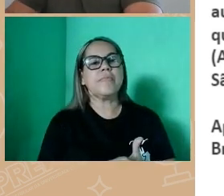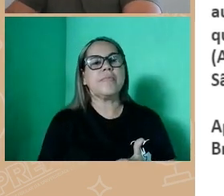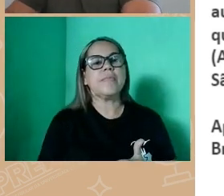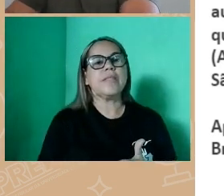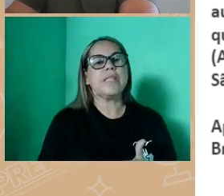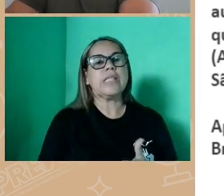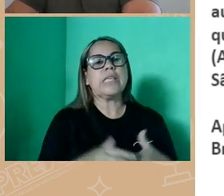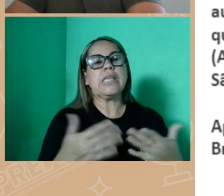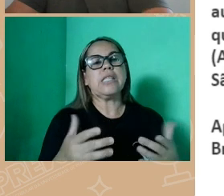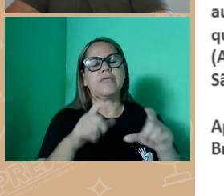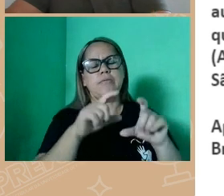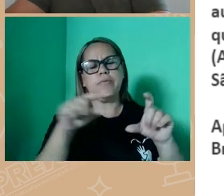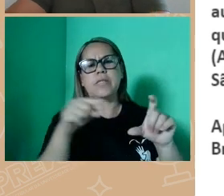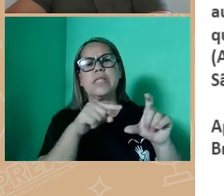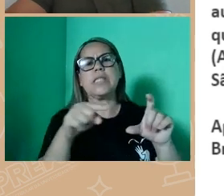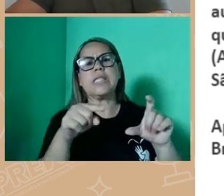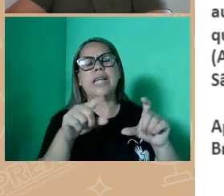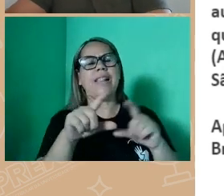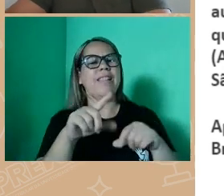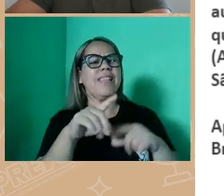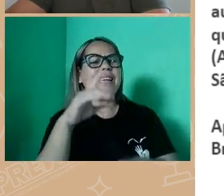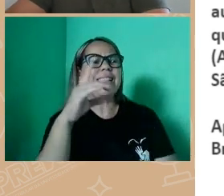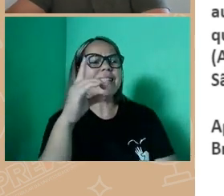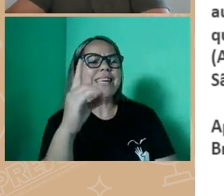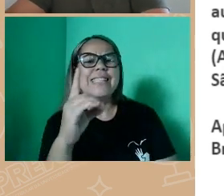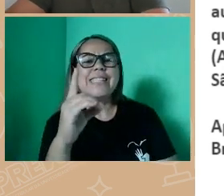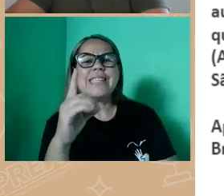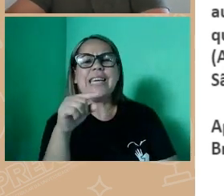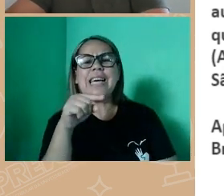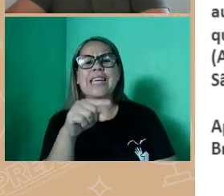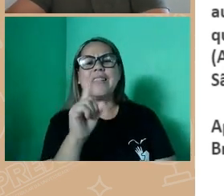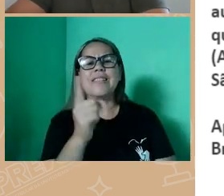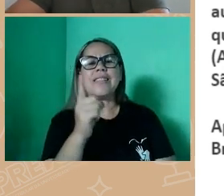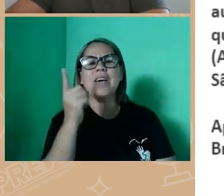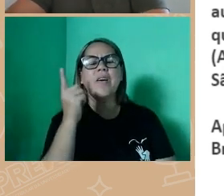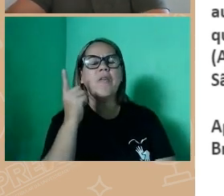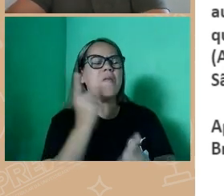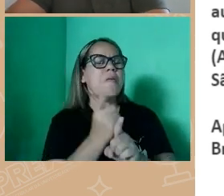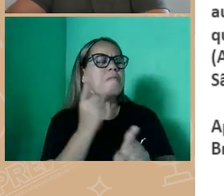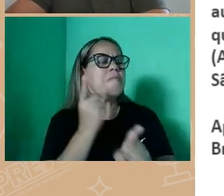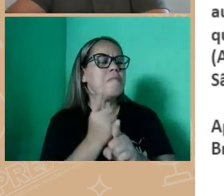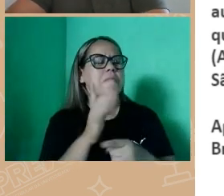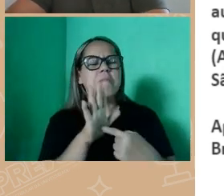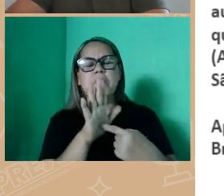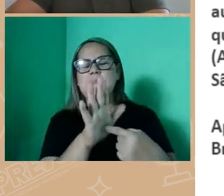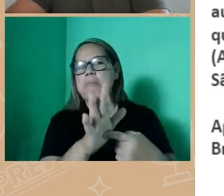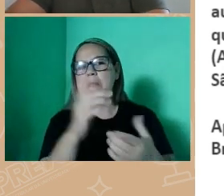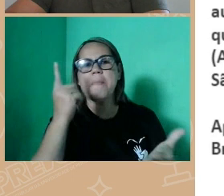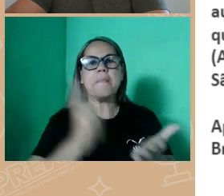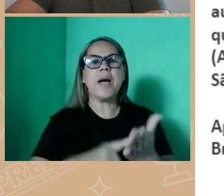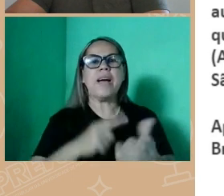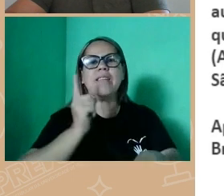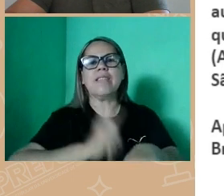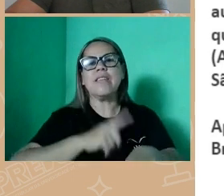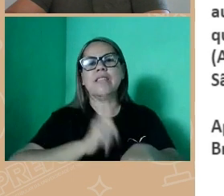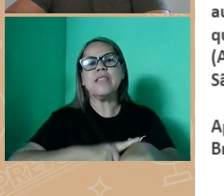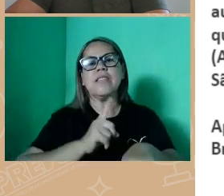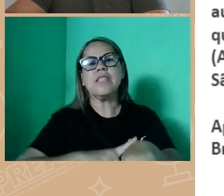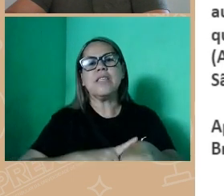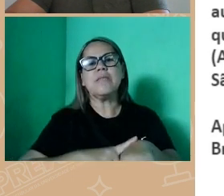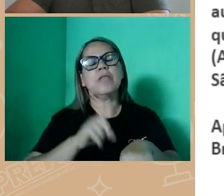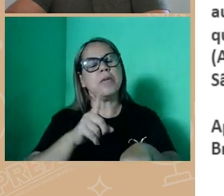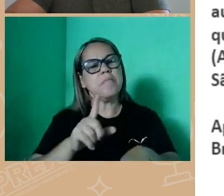fragmento não apresenta marcas de tempo cronológico fato que marca a literatura de